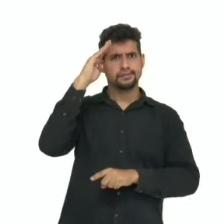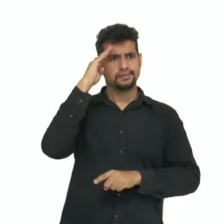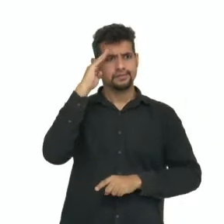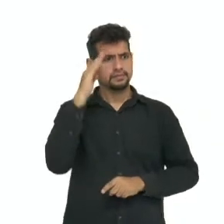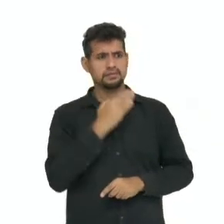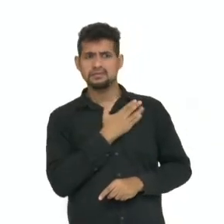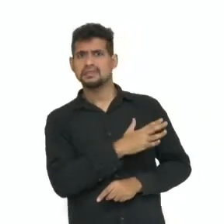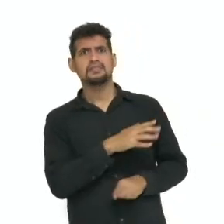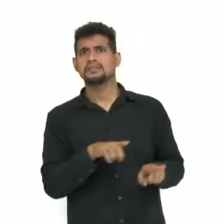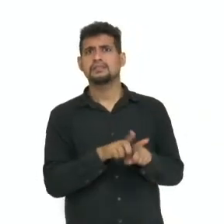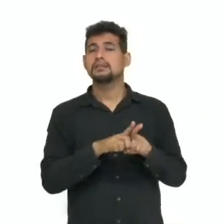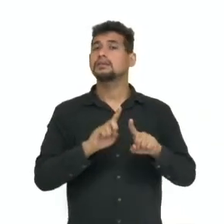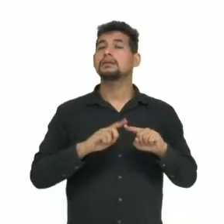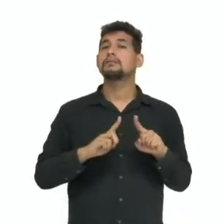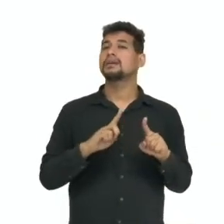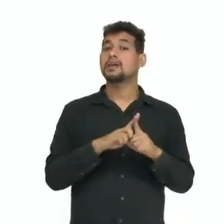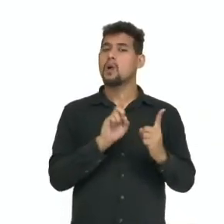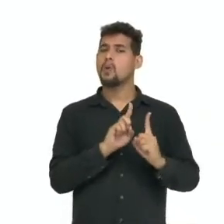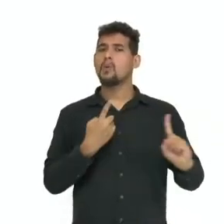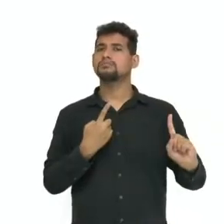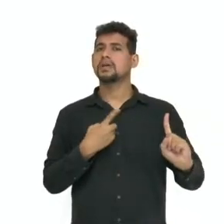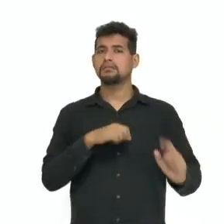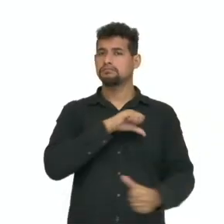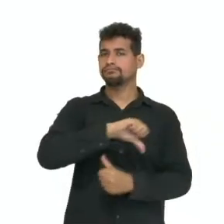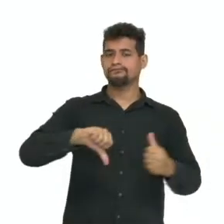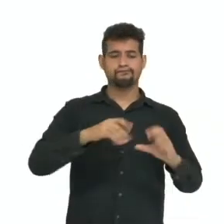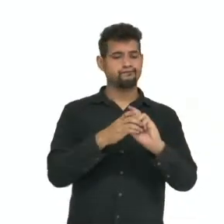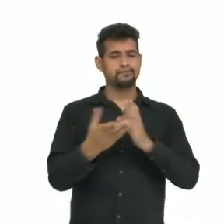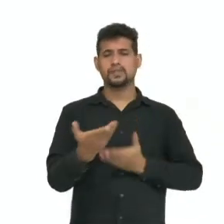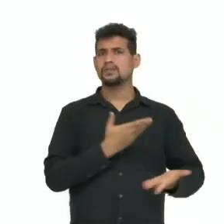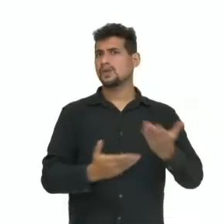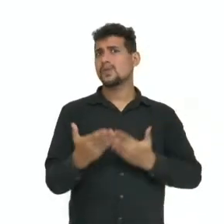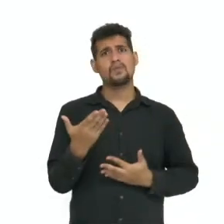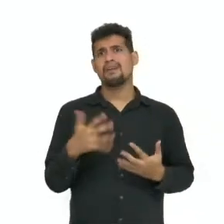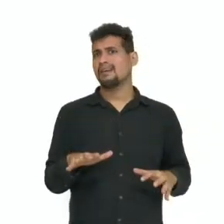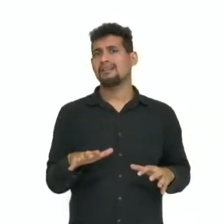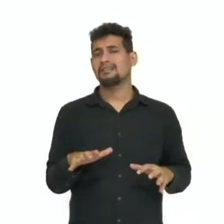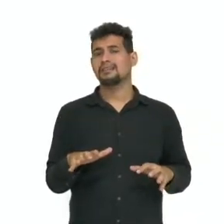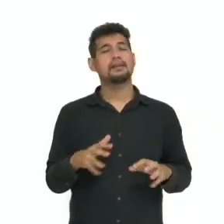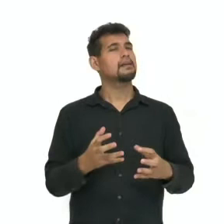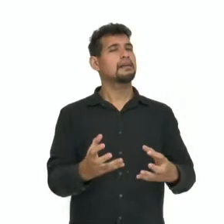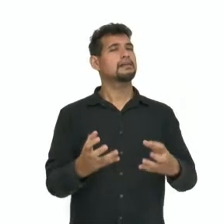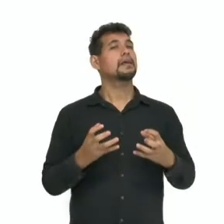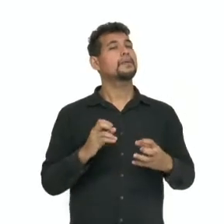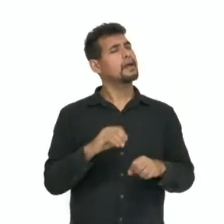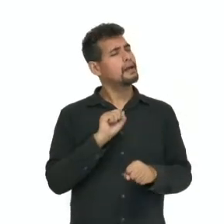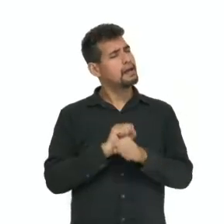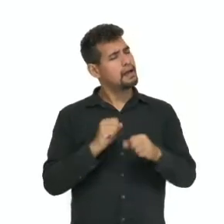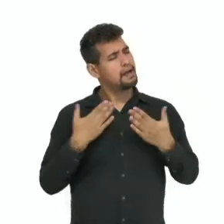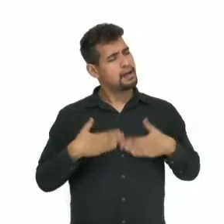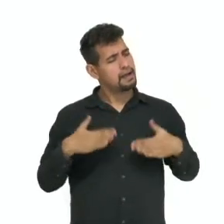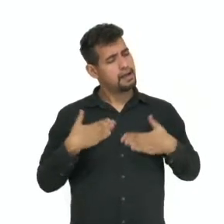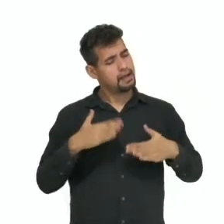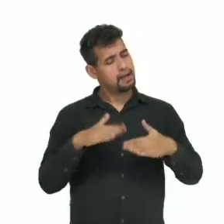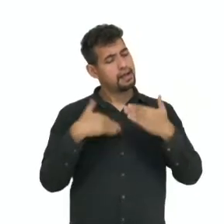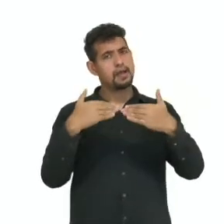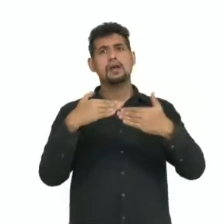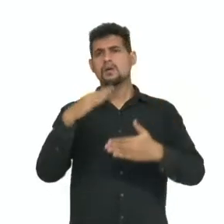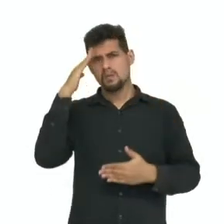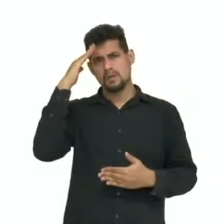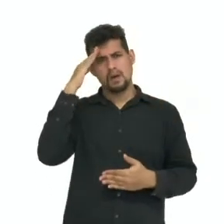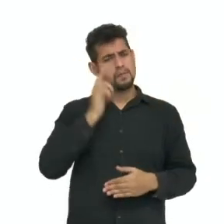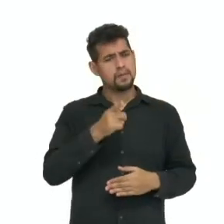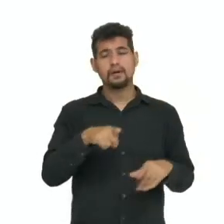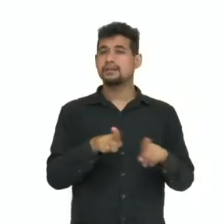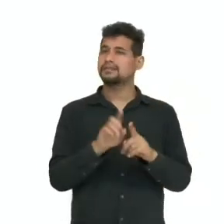Essa chamada linha dura era contra uma transição democrática tão logo. Queriam mais tempo dos militares no poder.